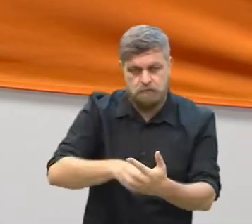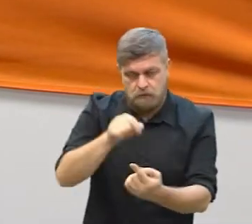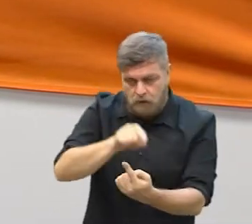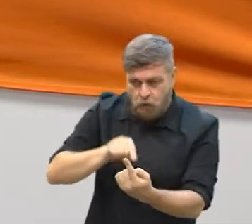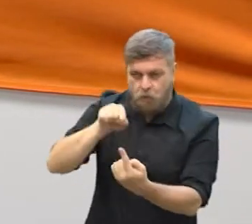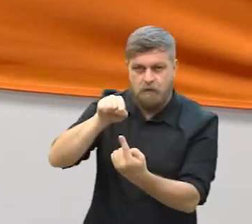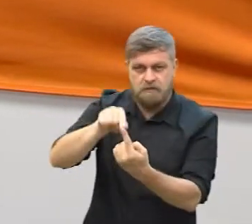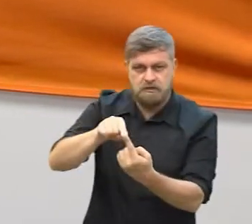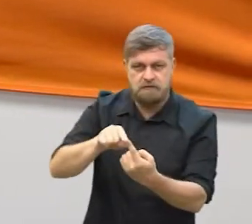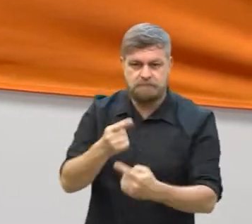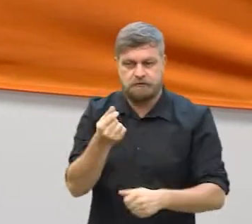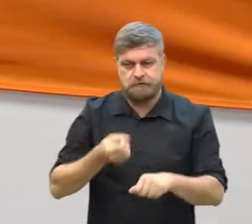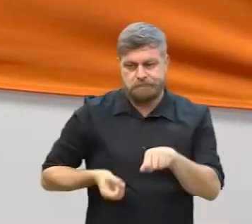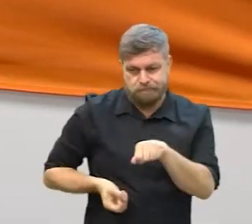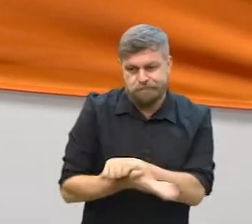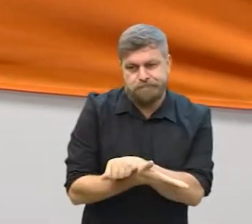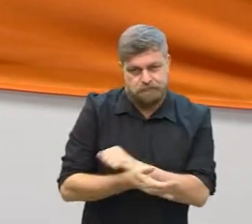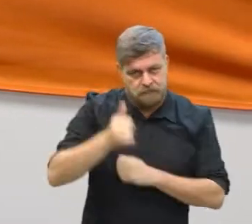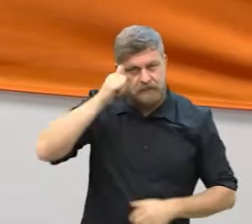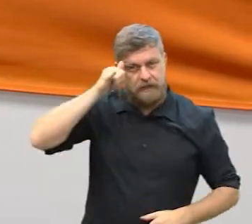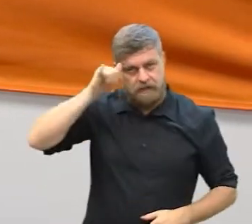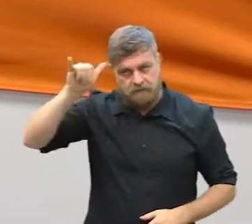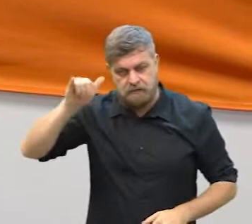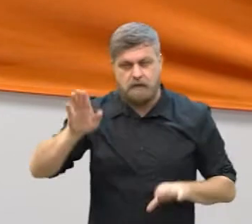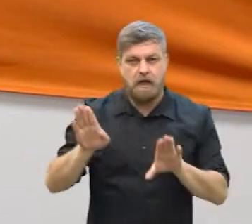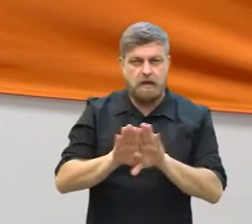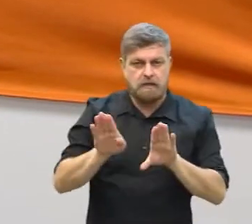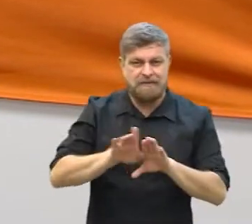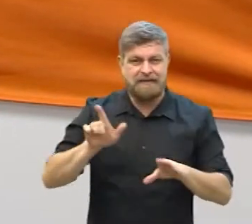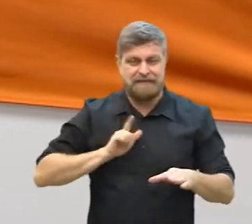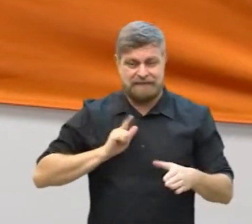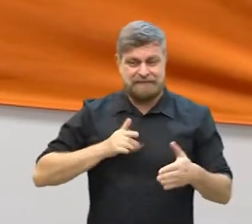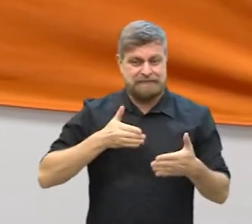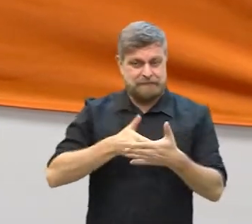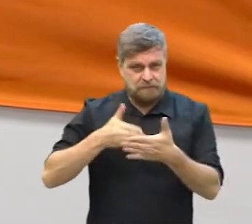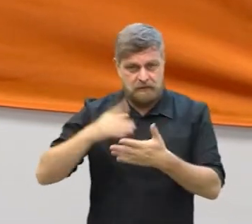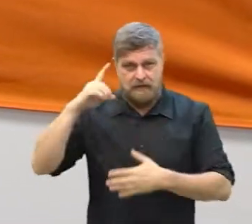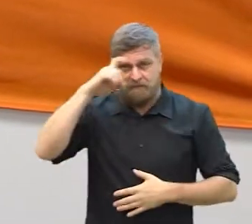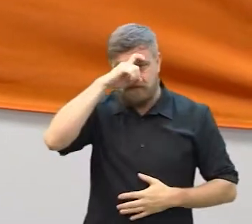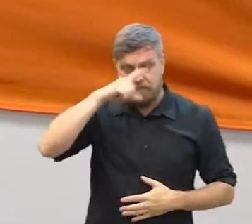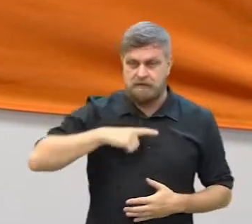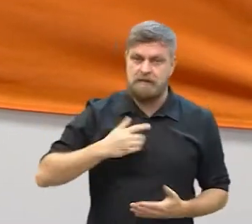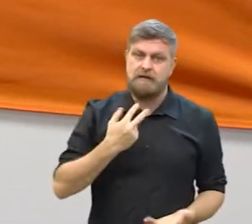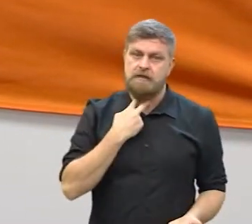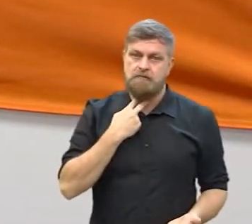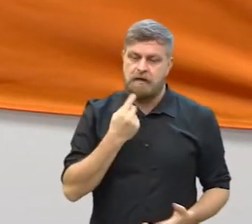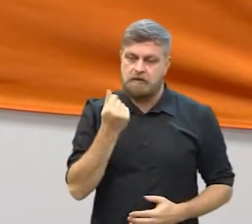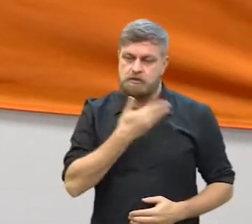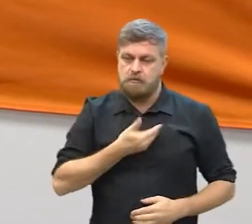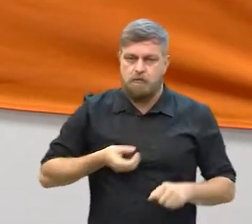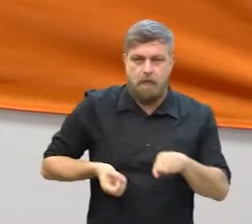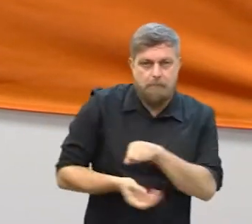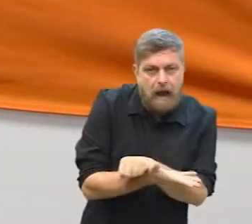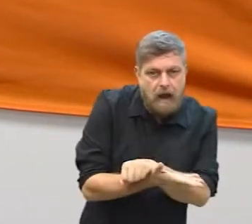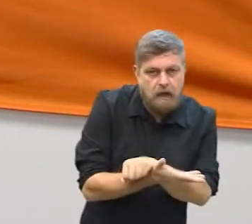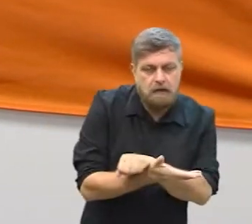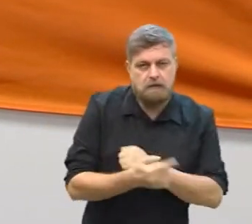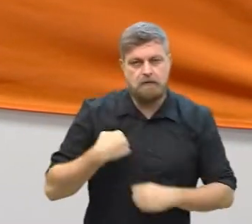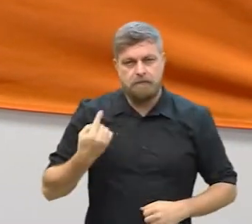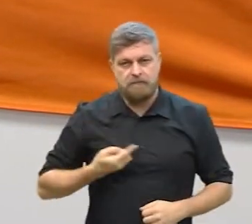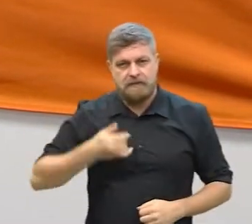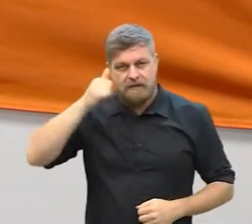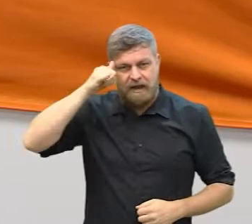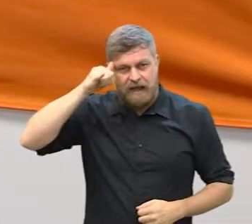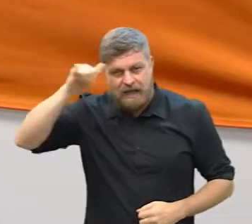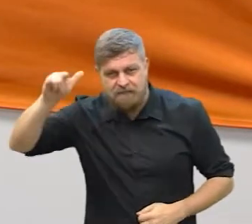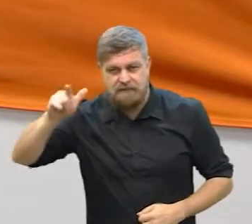de encontro ao combate à corrupção, porque nós sabemos que ela cria dificuldades para vender a facilidade e para a gente evitar